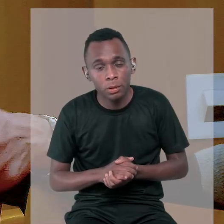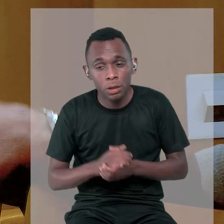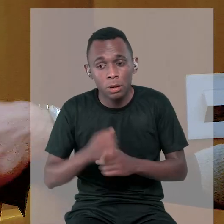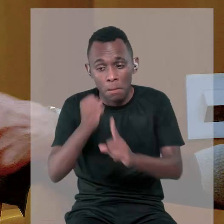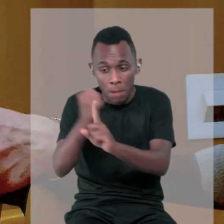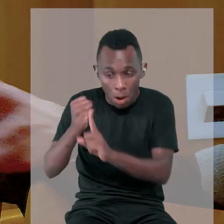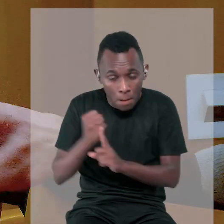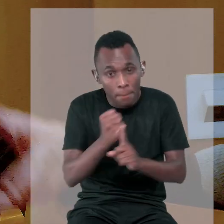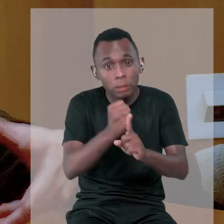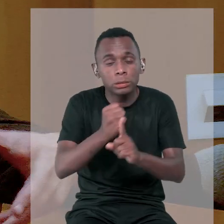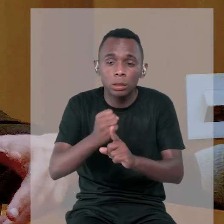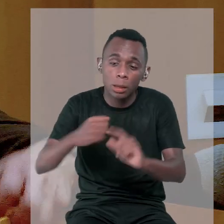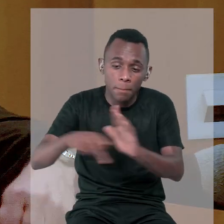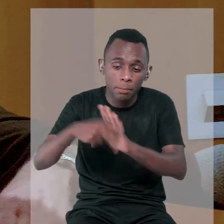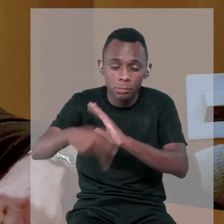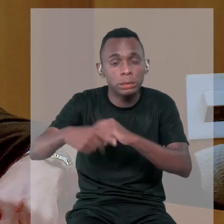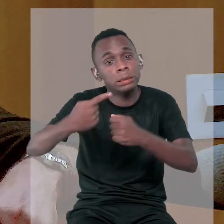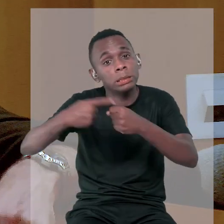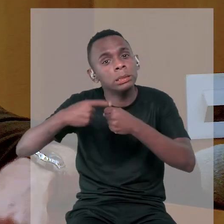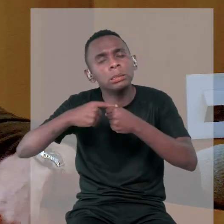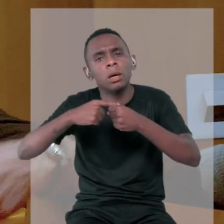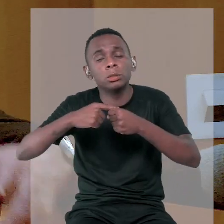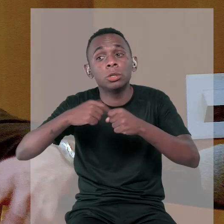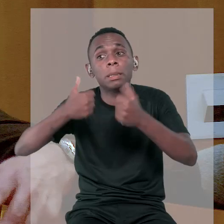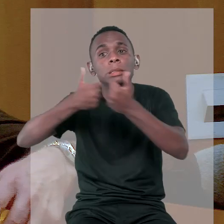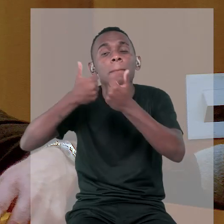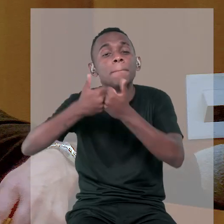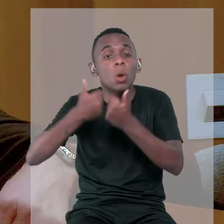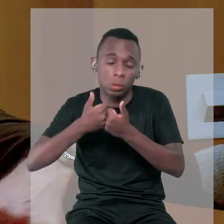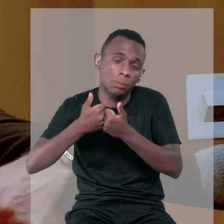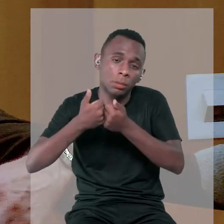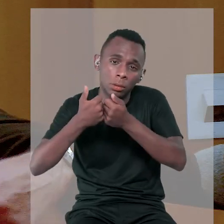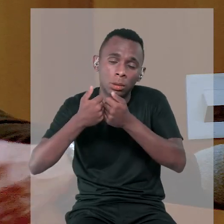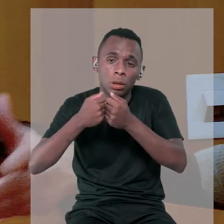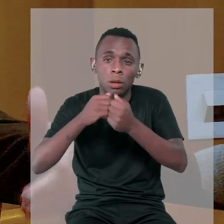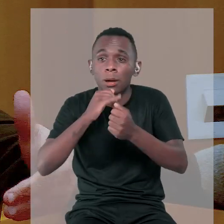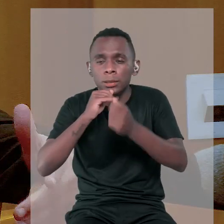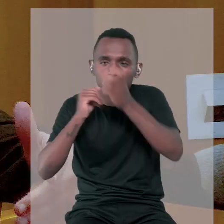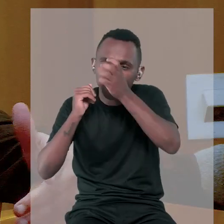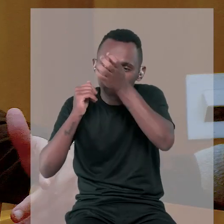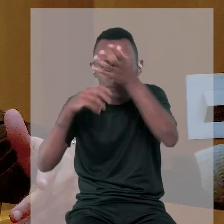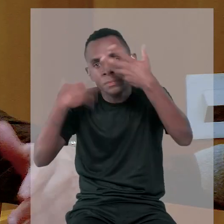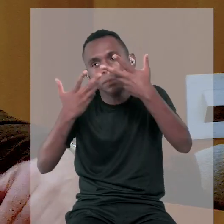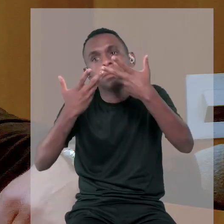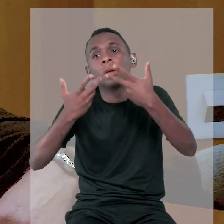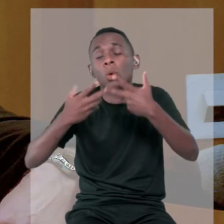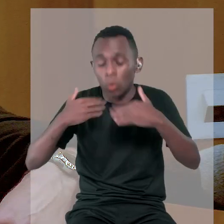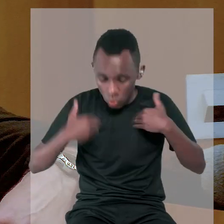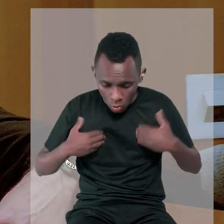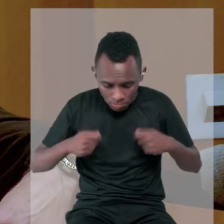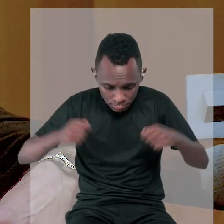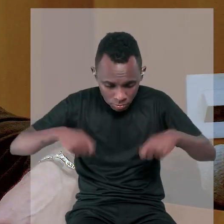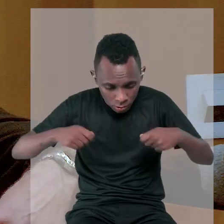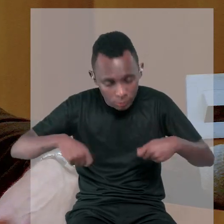mais restritas, assim, em escala mais próxima. Então, por exemplo, a questão da abstração dos corpos, ela funcionaria? A